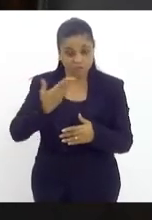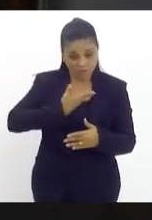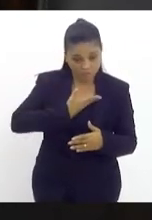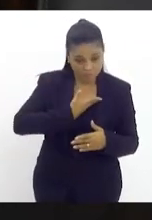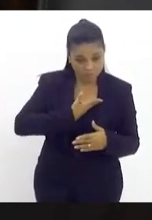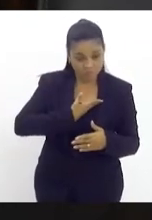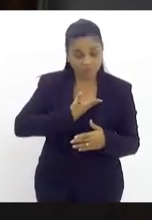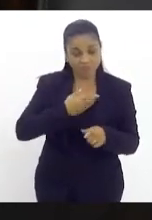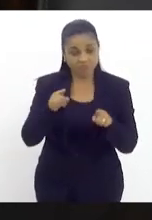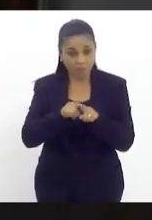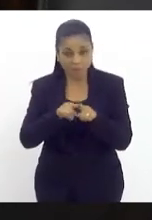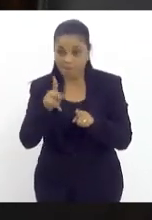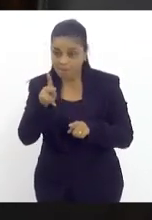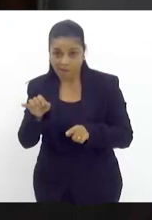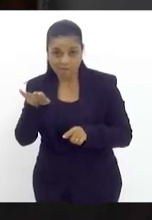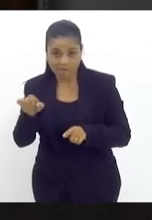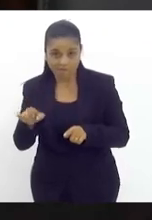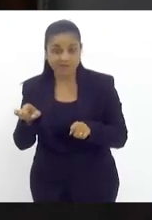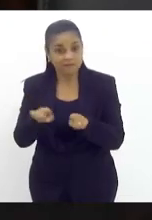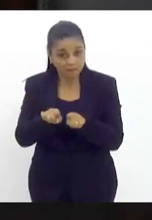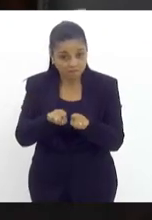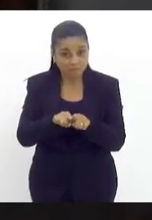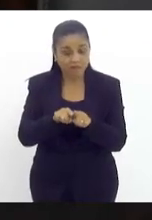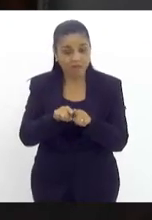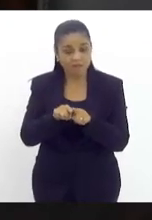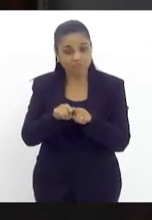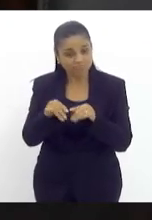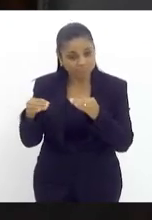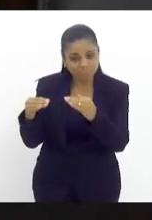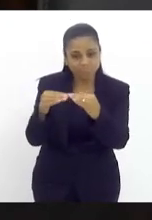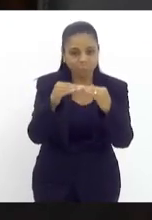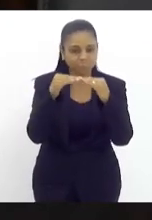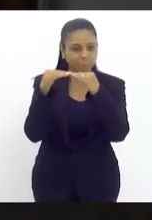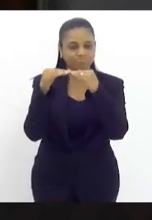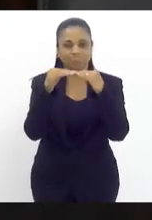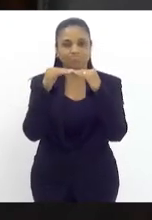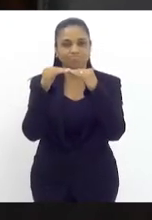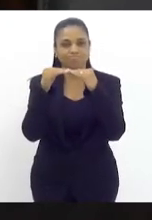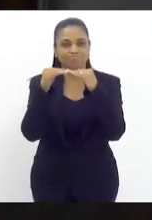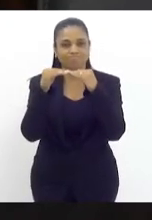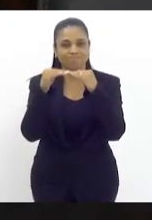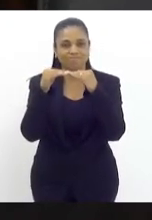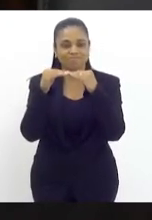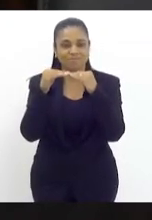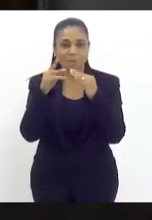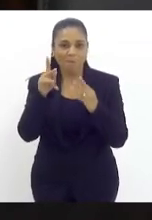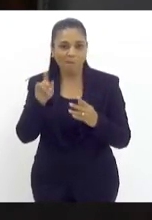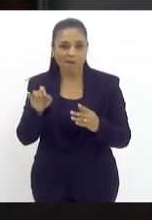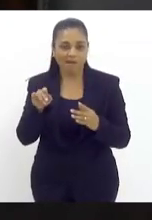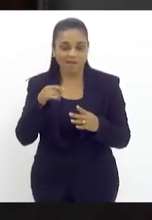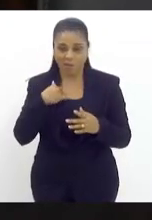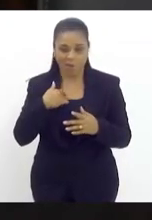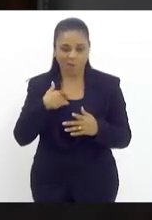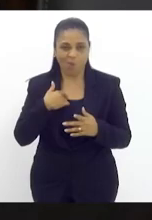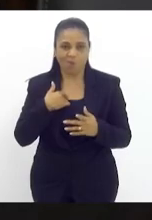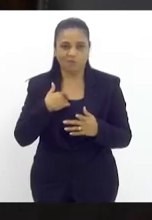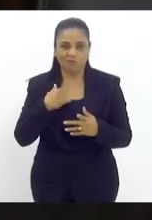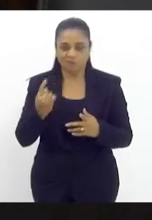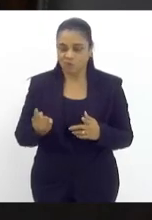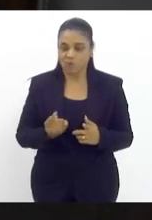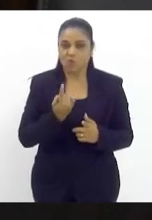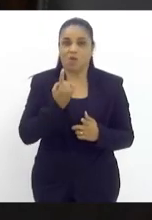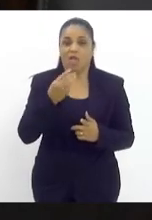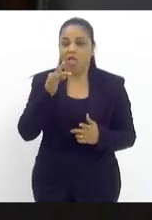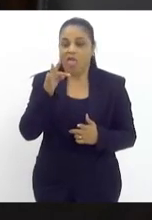amigos, também estão na mesma linha dos seus pais. Ou seja, eu não sou um ET, né? Eu